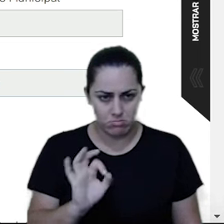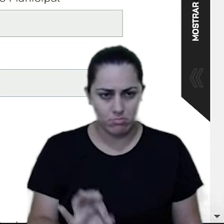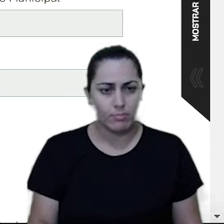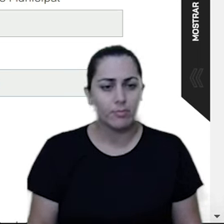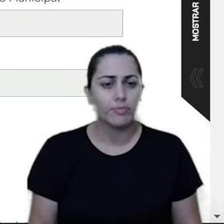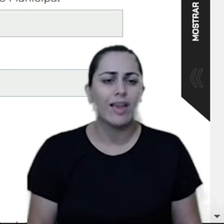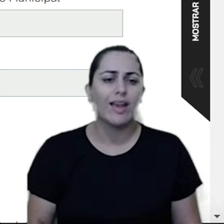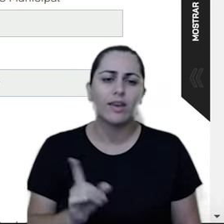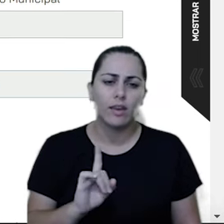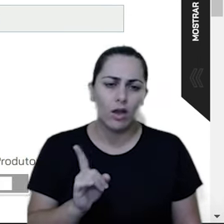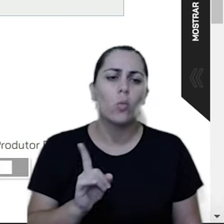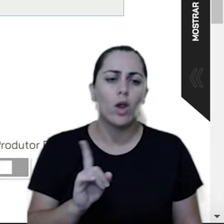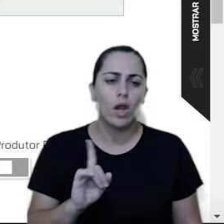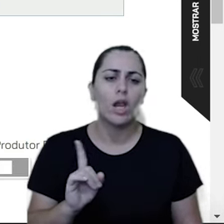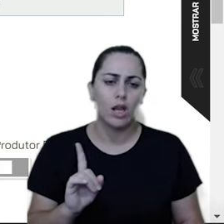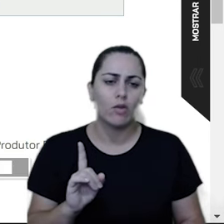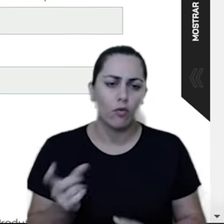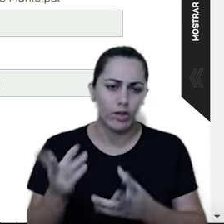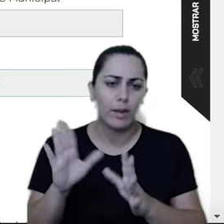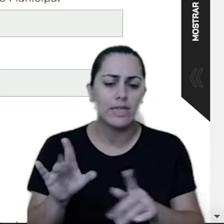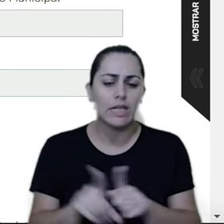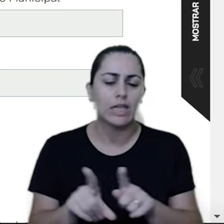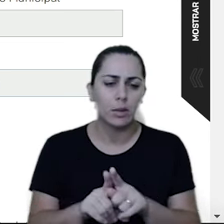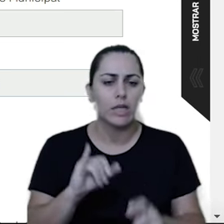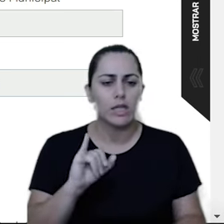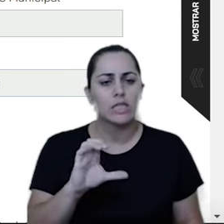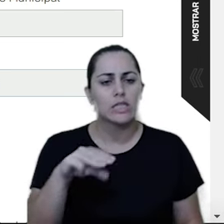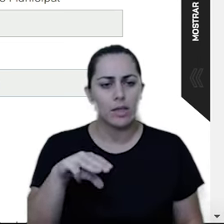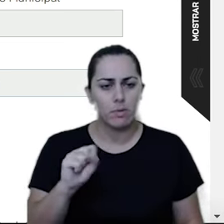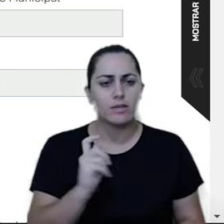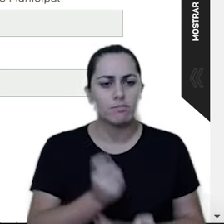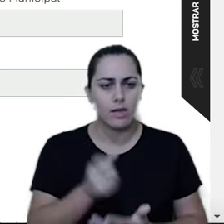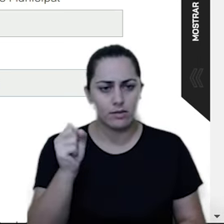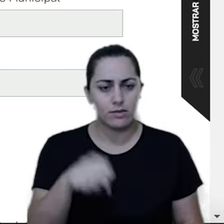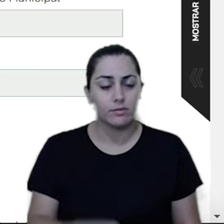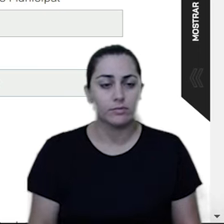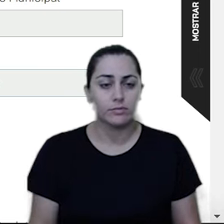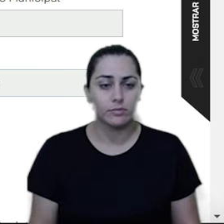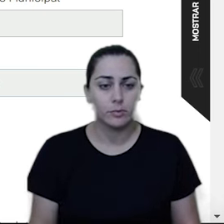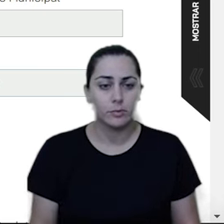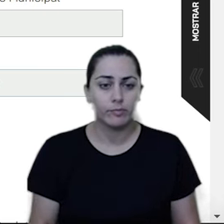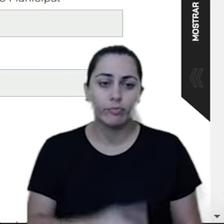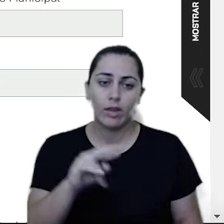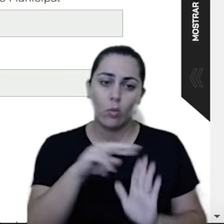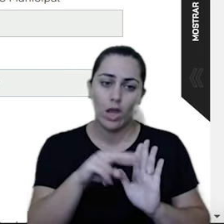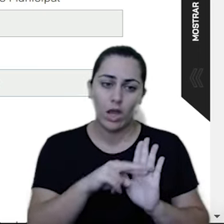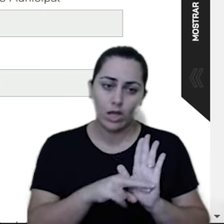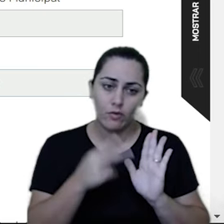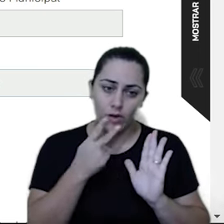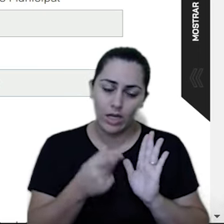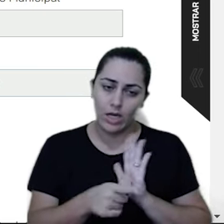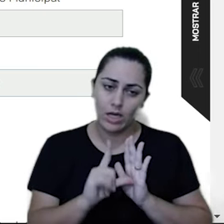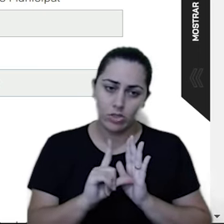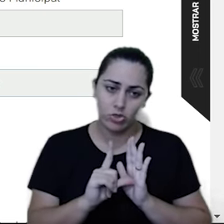fechou Ah não Oscar ele é consumidor final mas ele é contribuinte do ICMS não aquela regra que eu coloquei